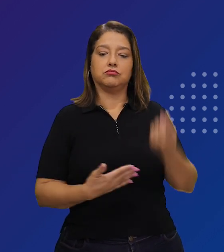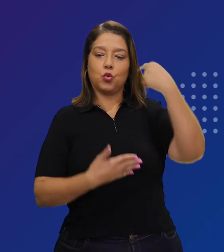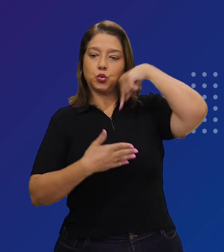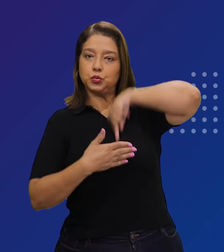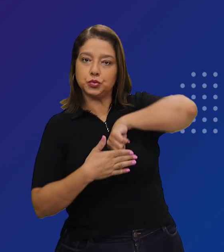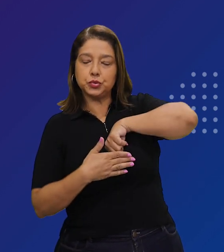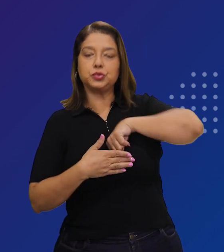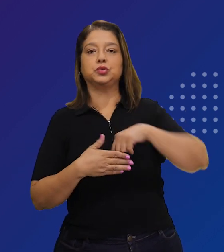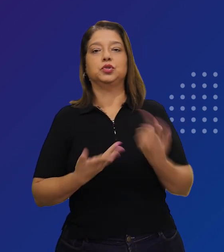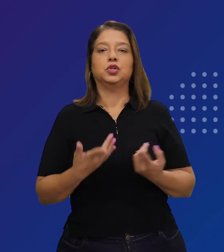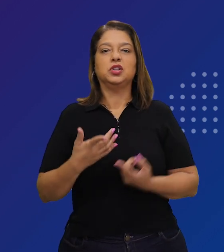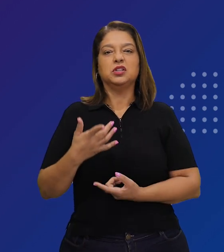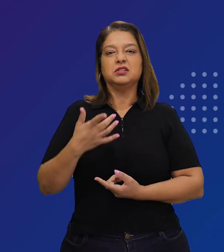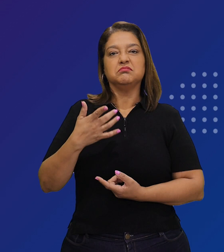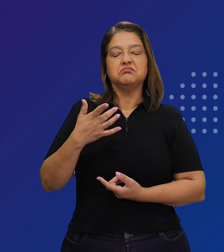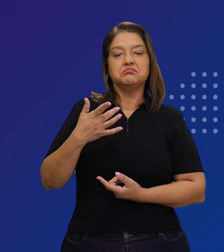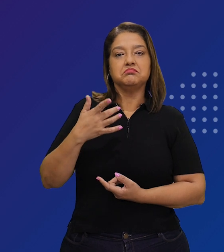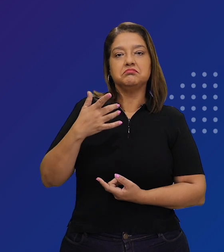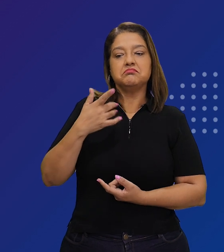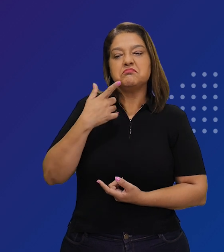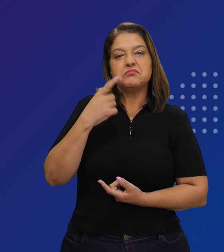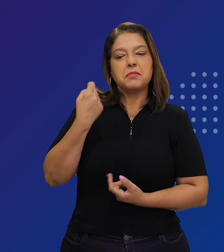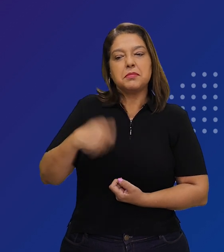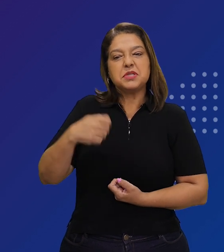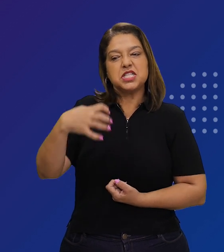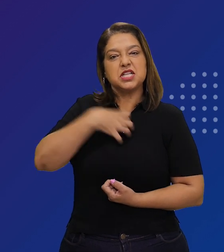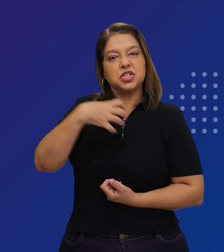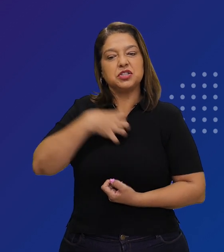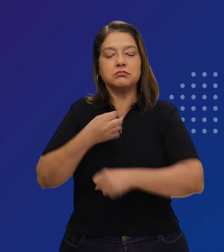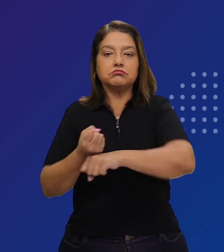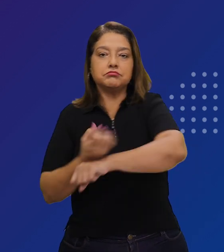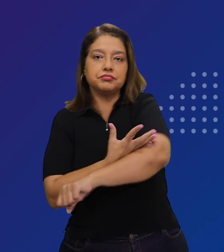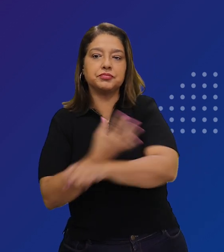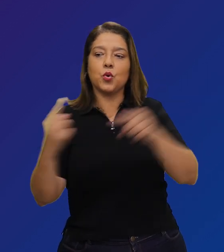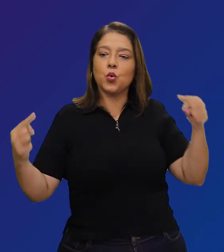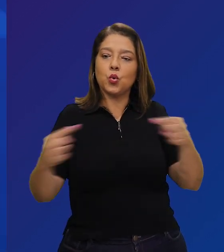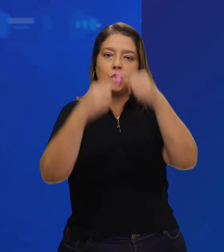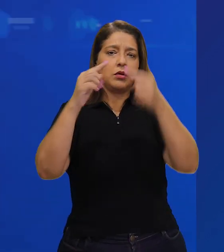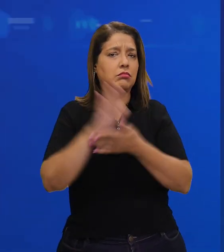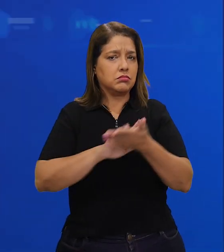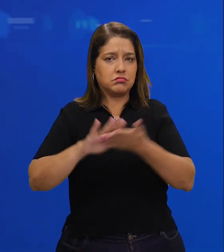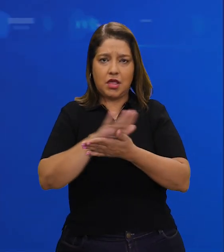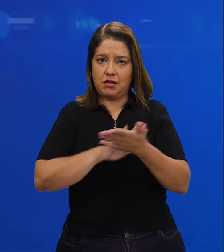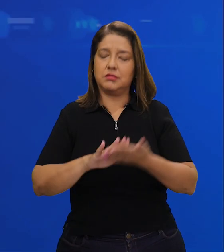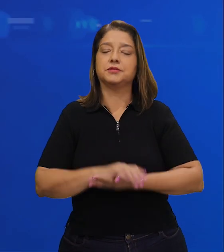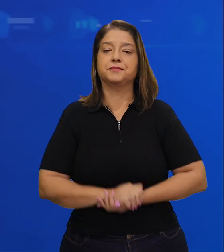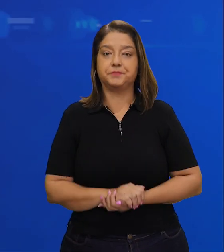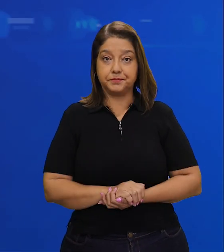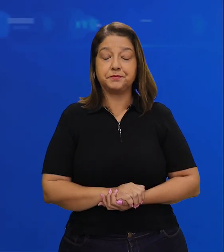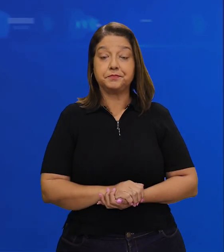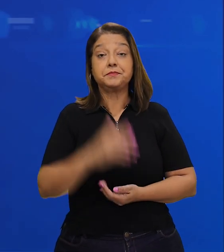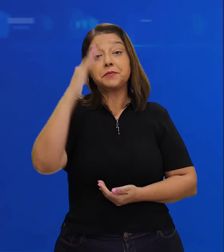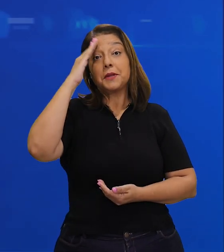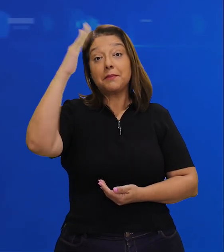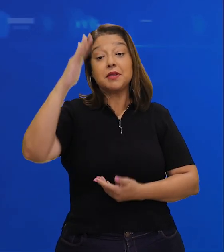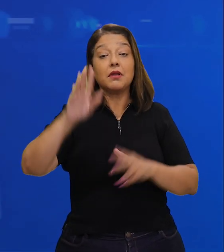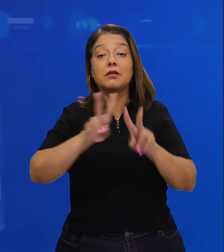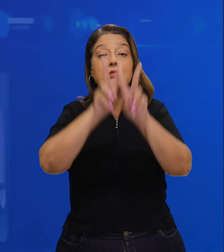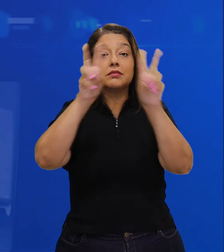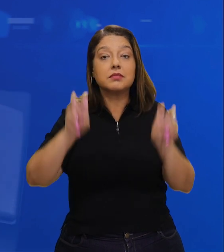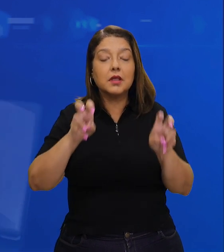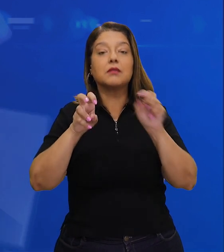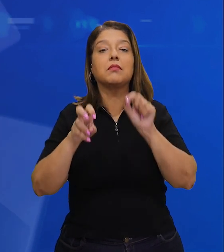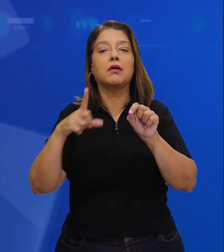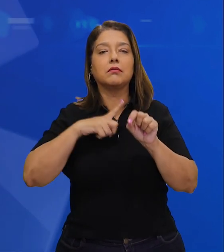subjetividade, ironia ou sentimentalismos. Os principais temas que geram